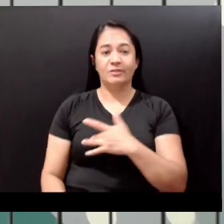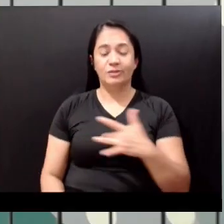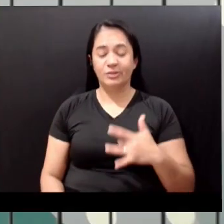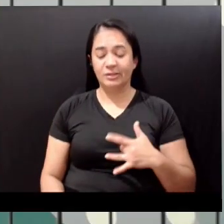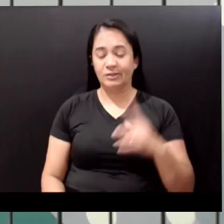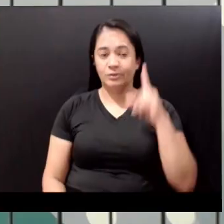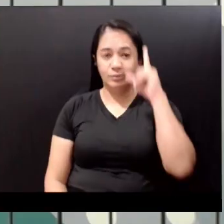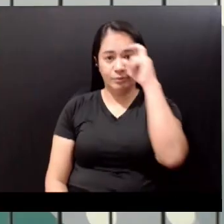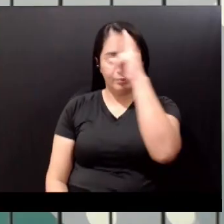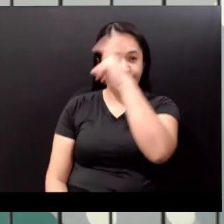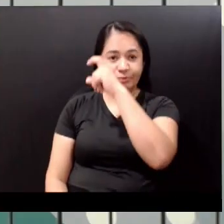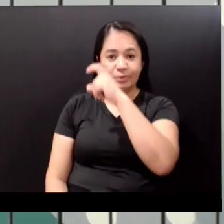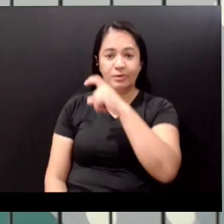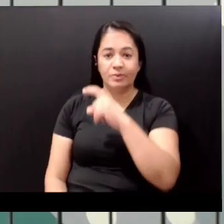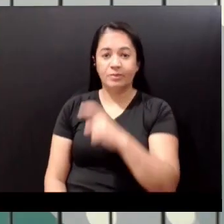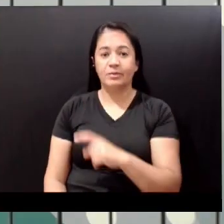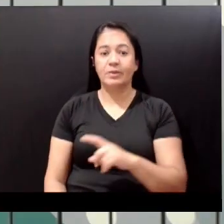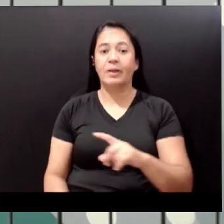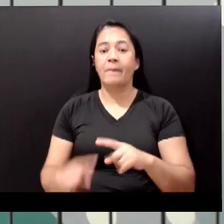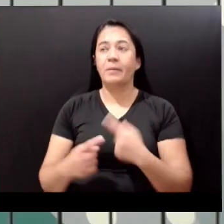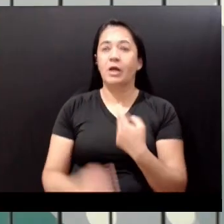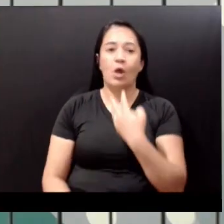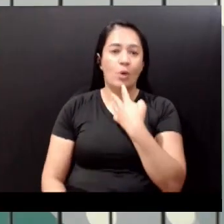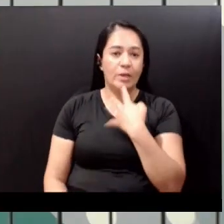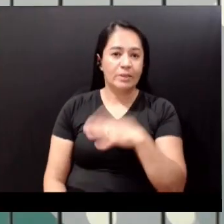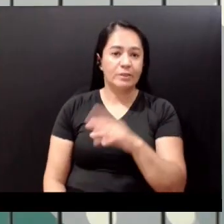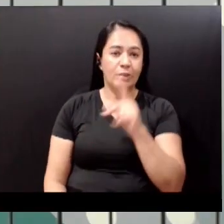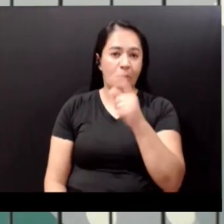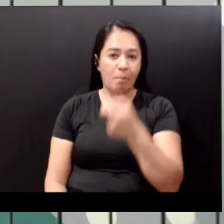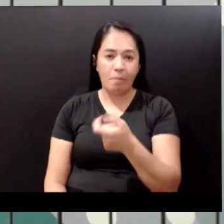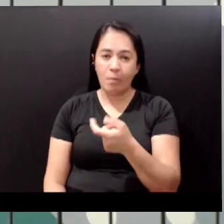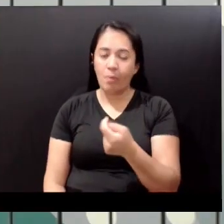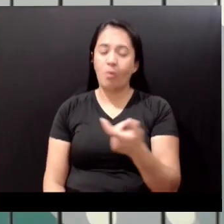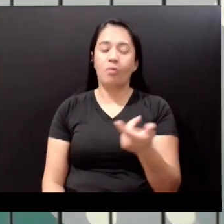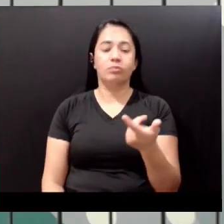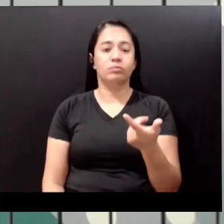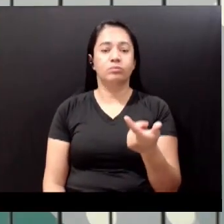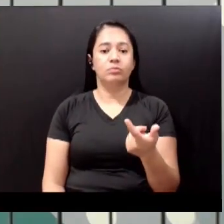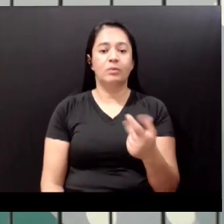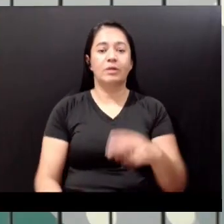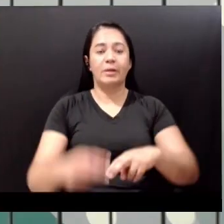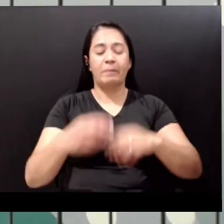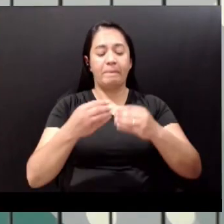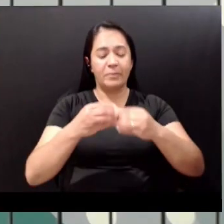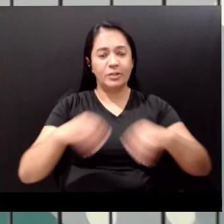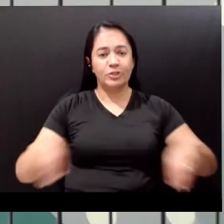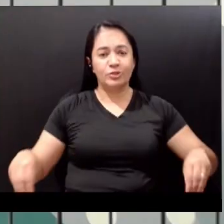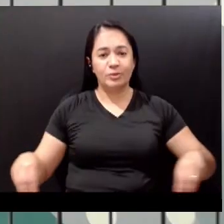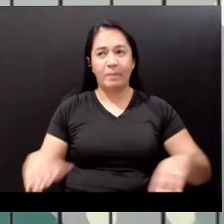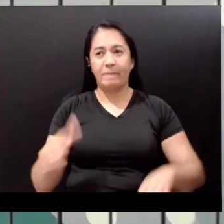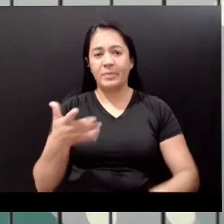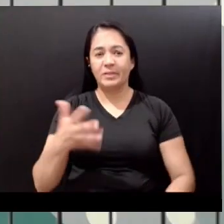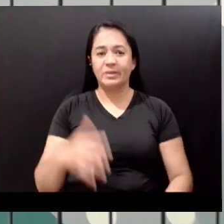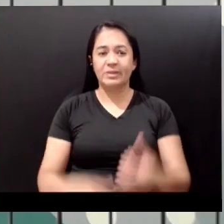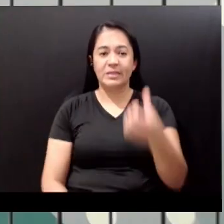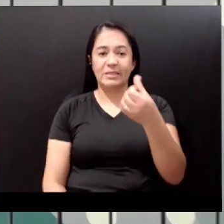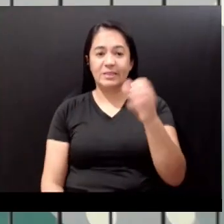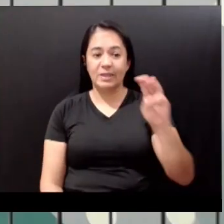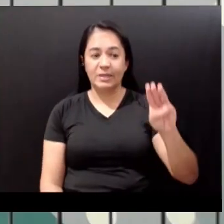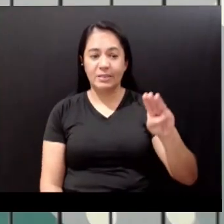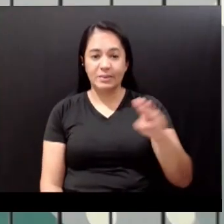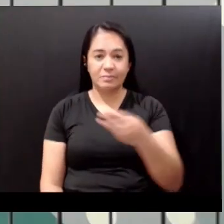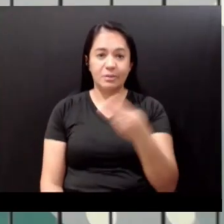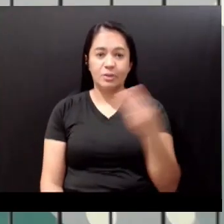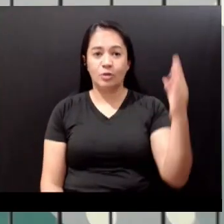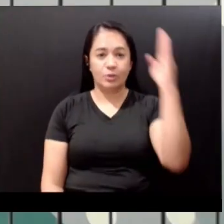saúde complexa, ainda pouco conhecida e pouco compreendida, e que afeta aproximadamente 6